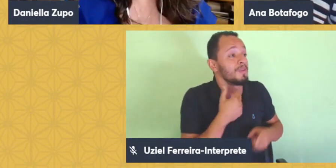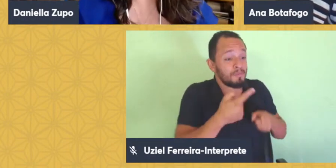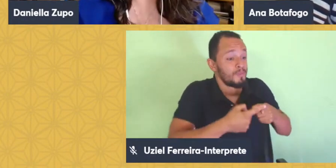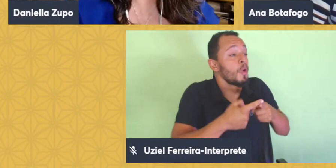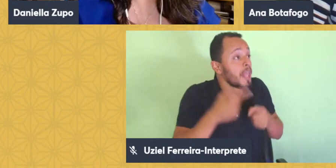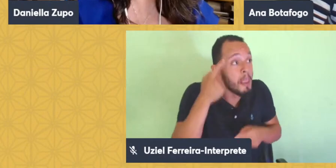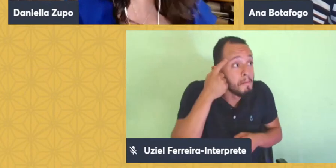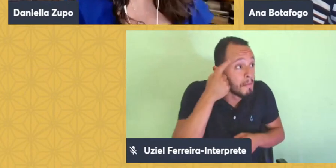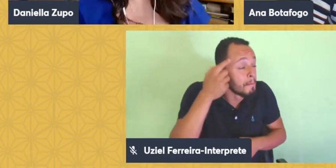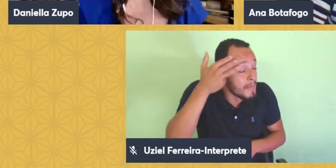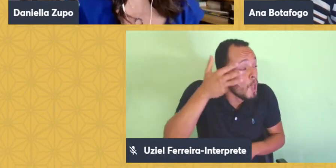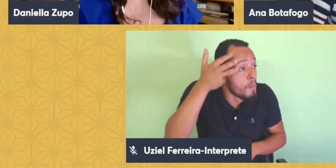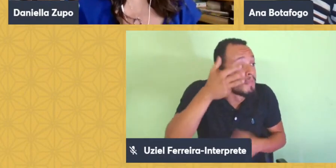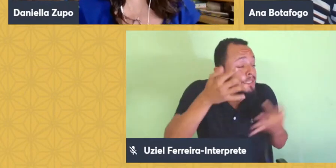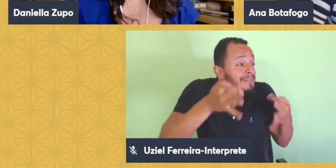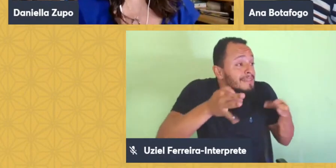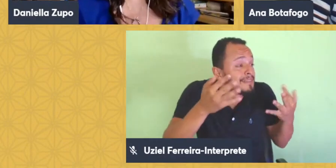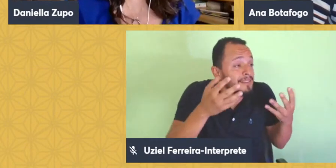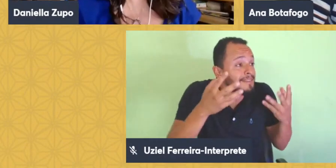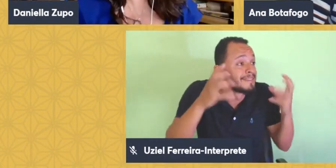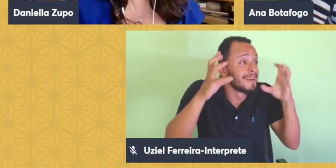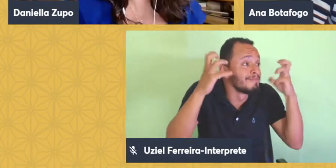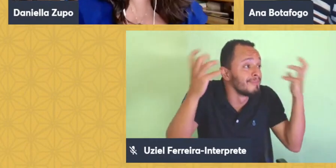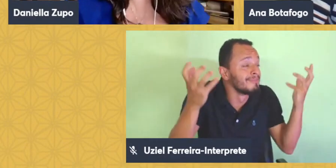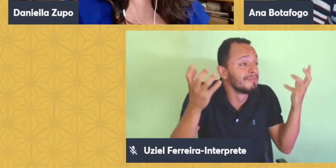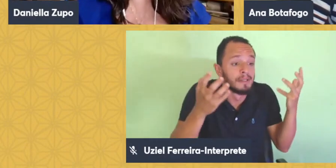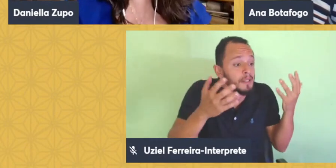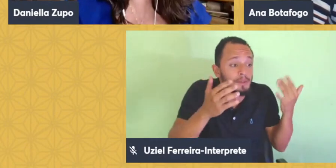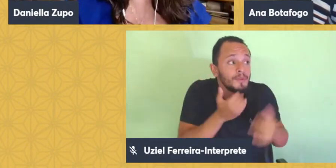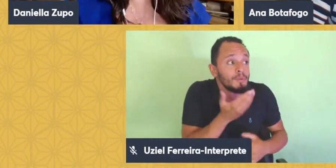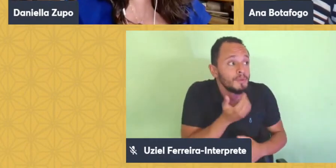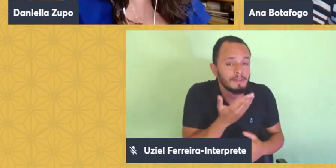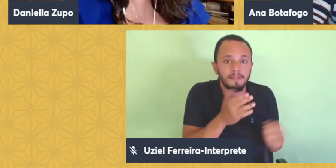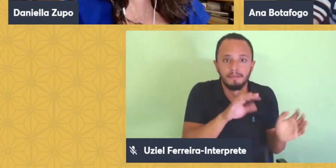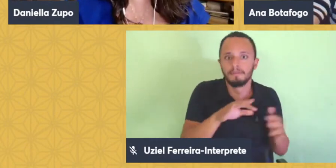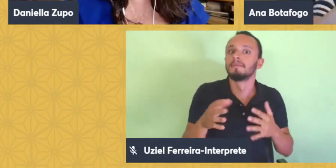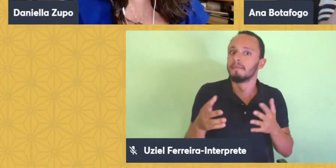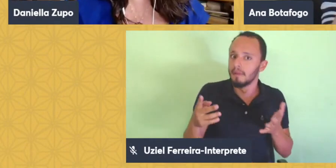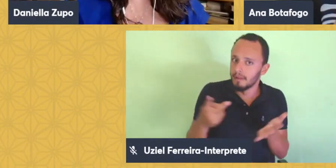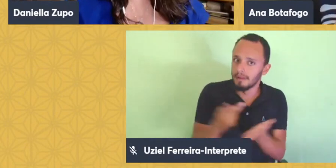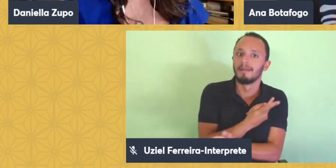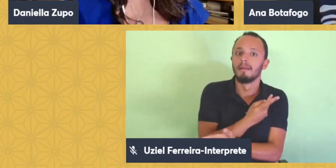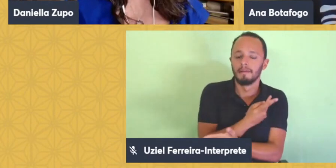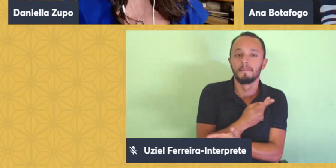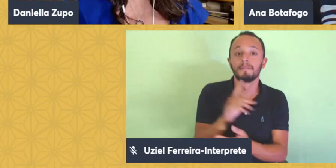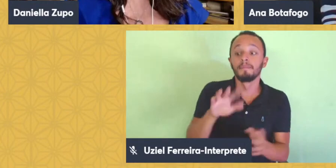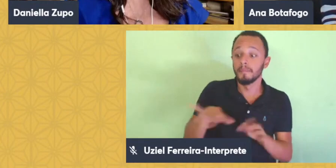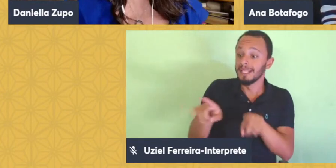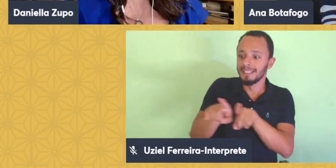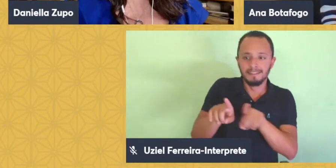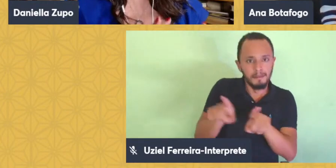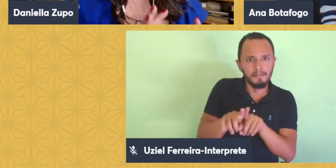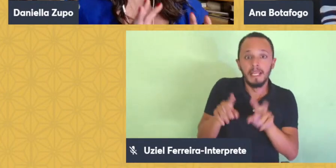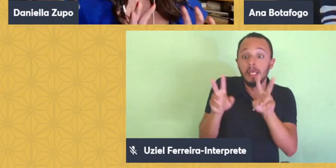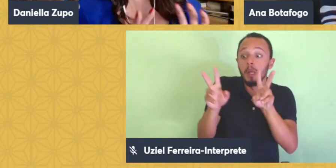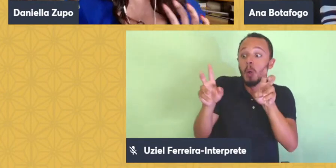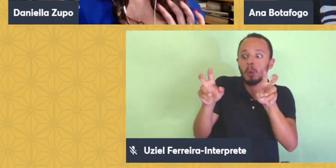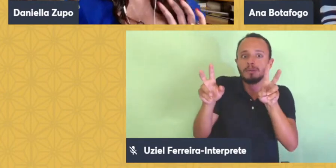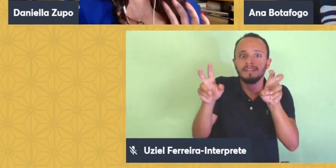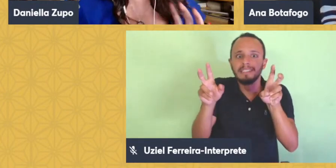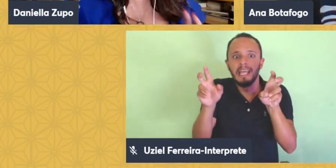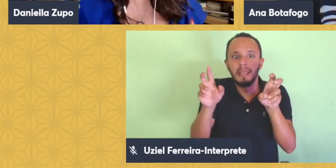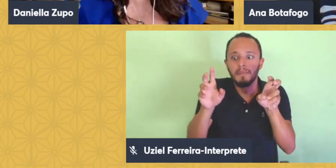e interessante que ela traz também acho que por isso também por isso repercutiu tanto é um tema meio ou meio sagrado né